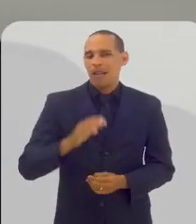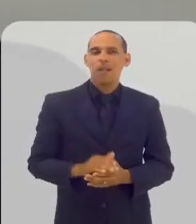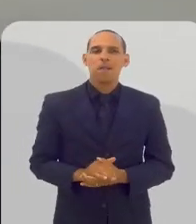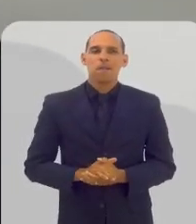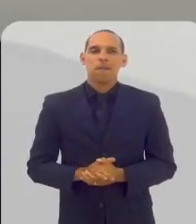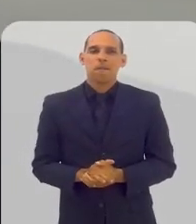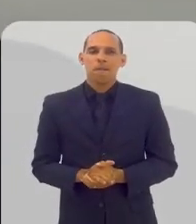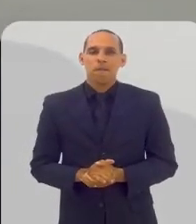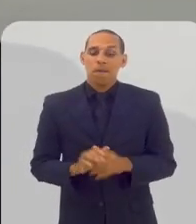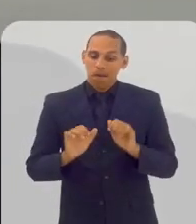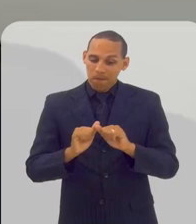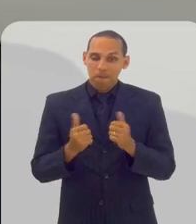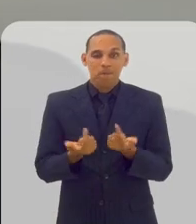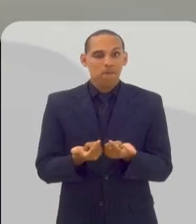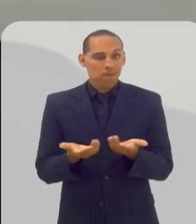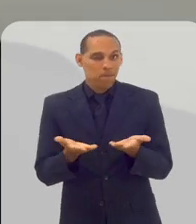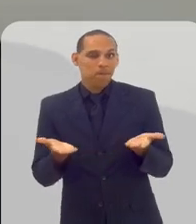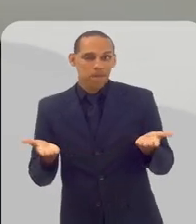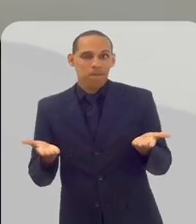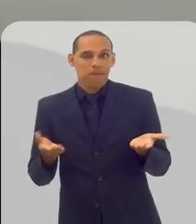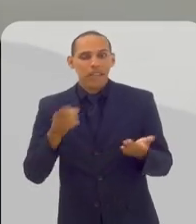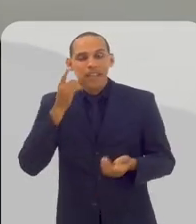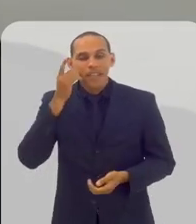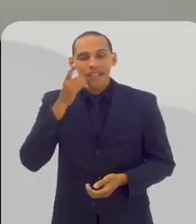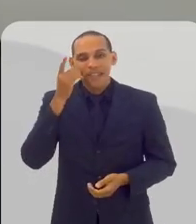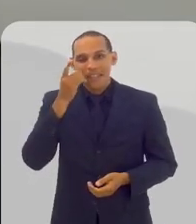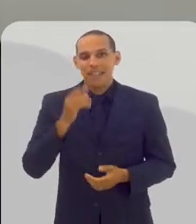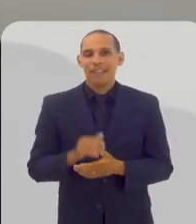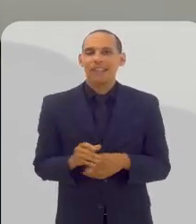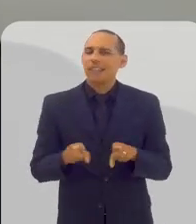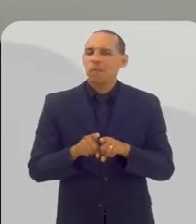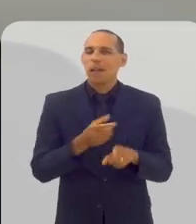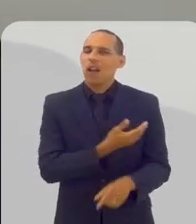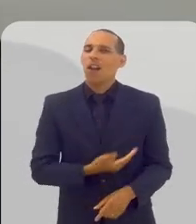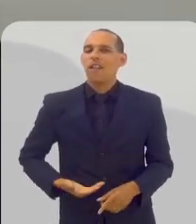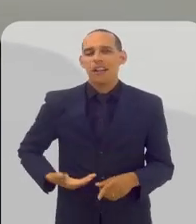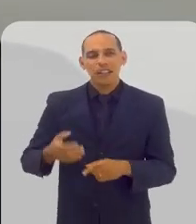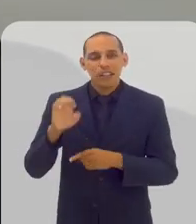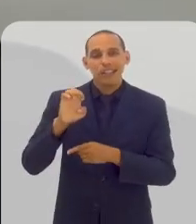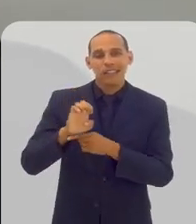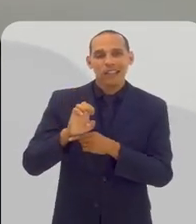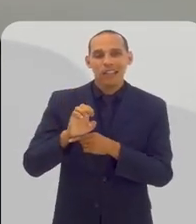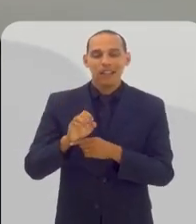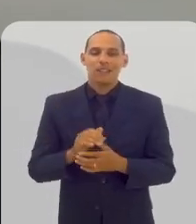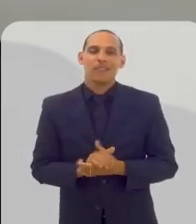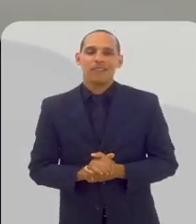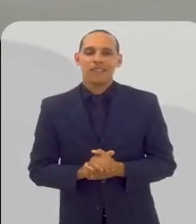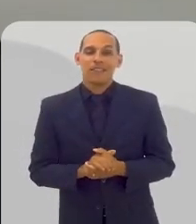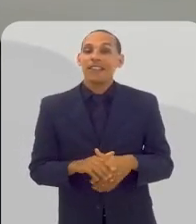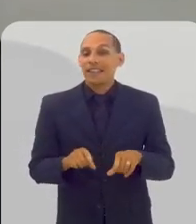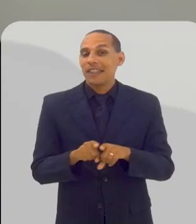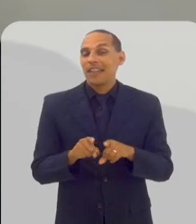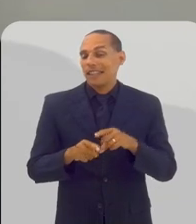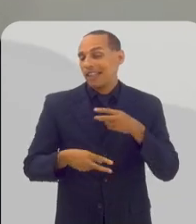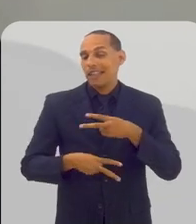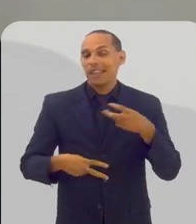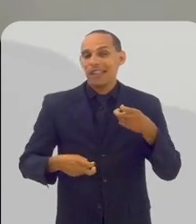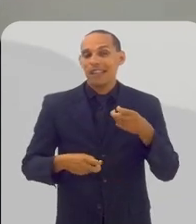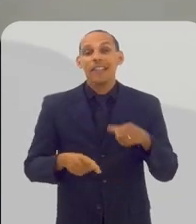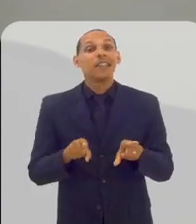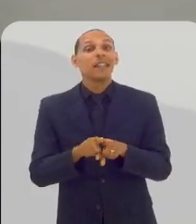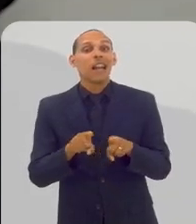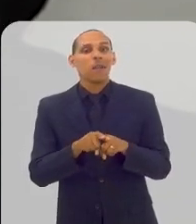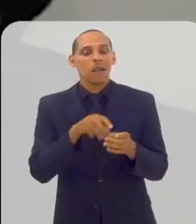a câmara principalmente a Assembleia Legislativa né os deputados o governo estadual e